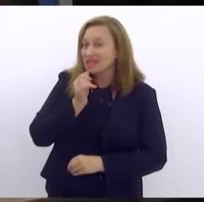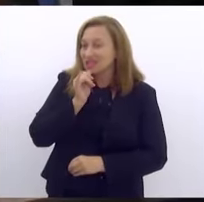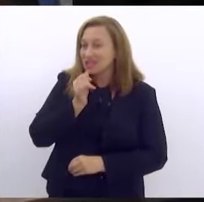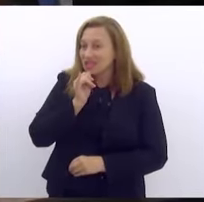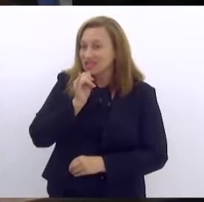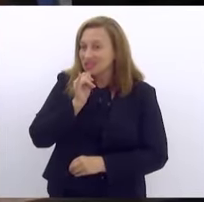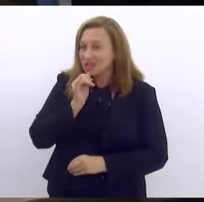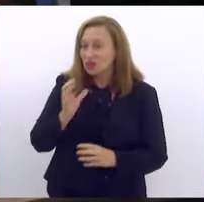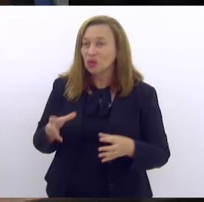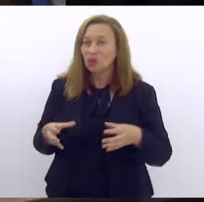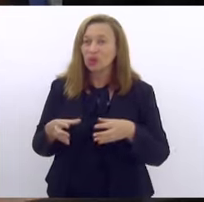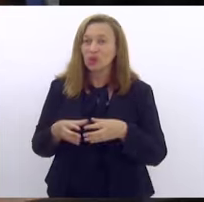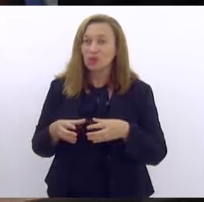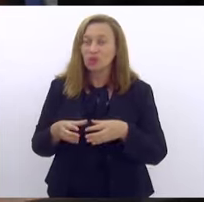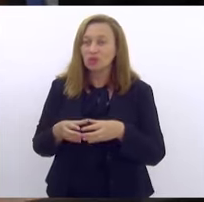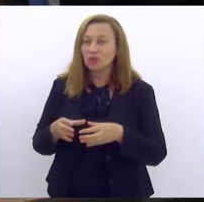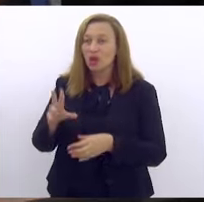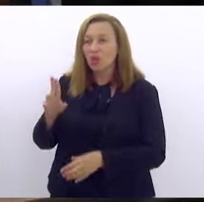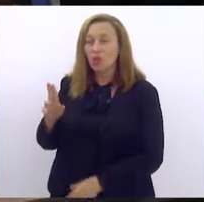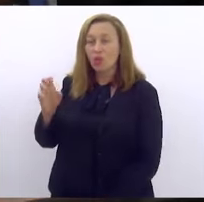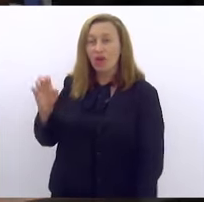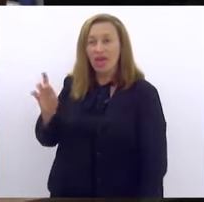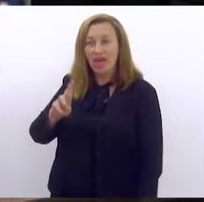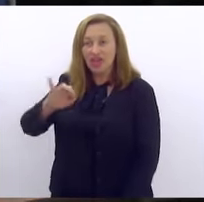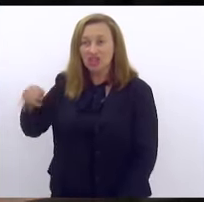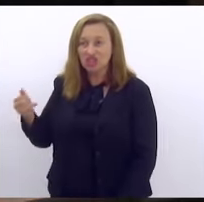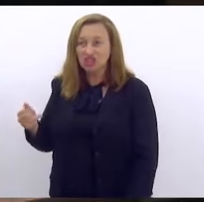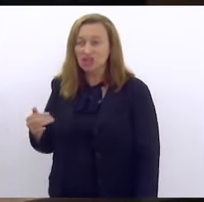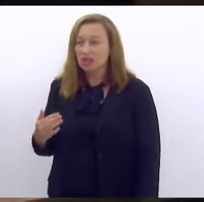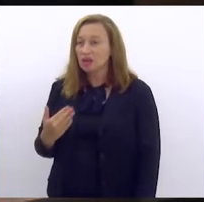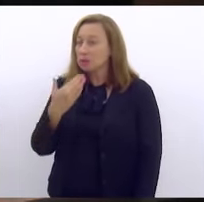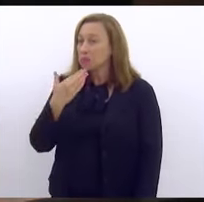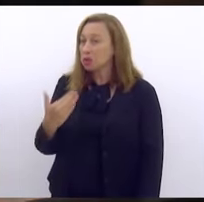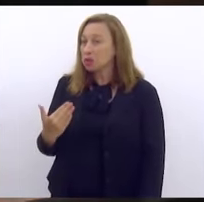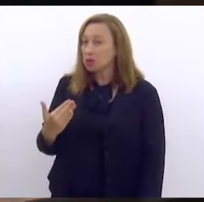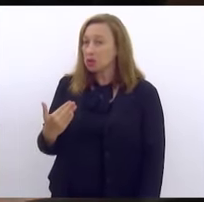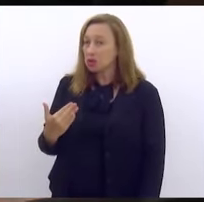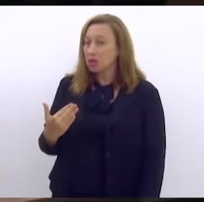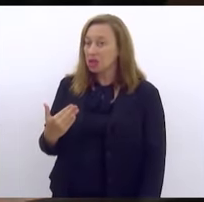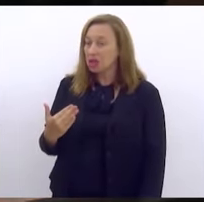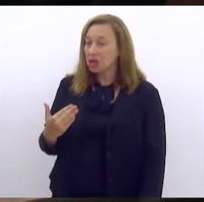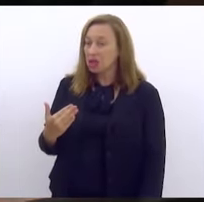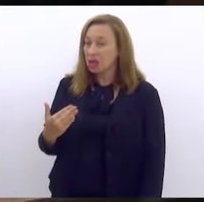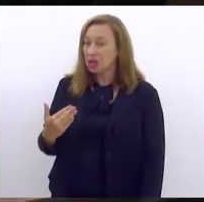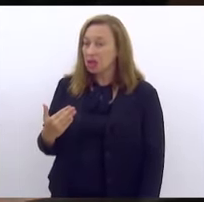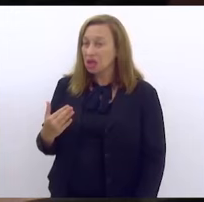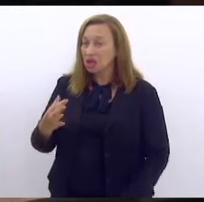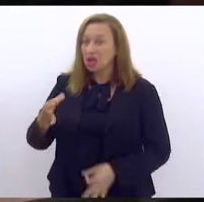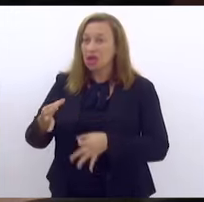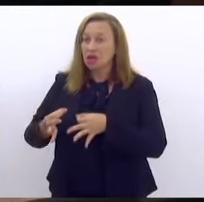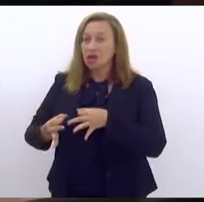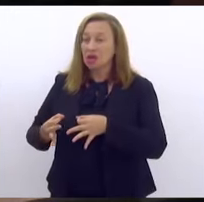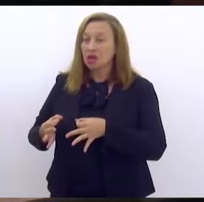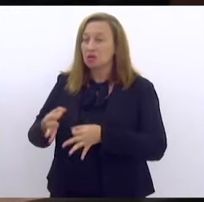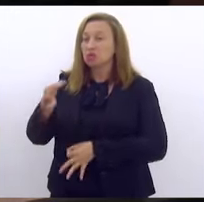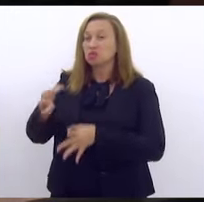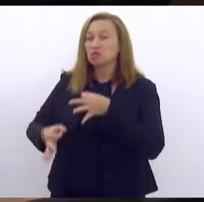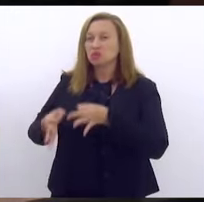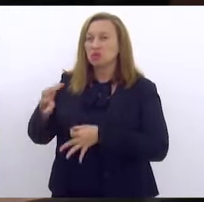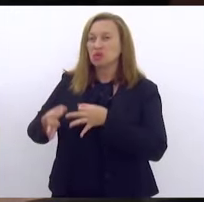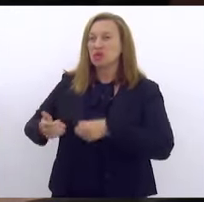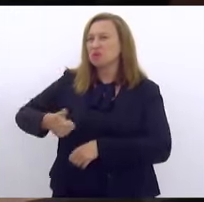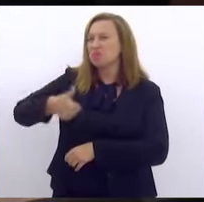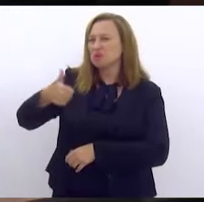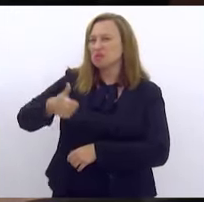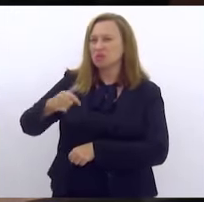jurídico da UERJ entrar com uma liminar num dia infeliz com um juiz de primeira instância, que